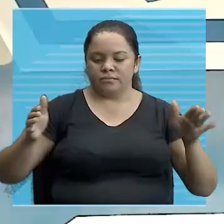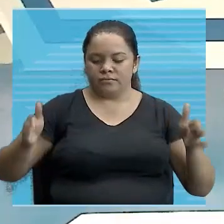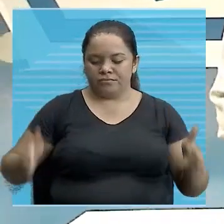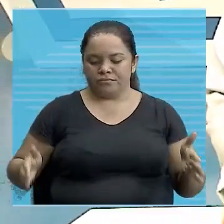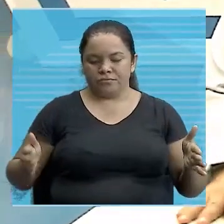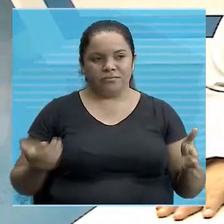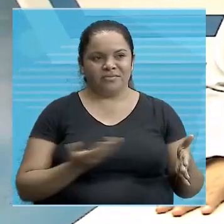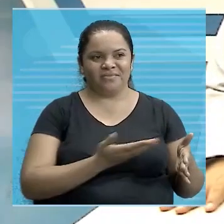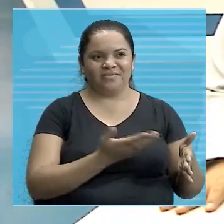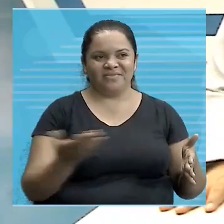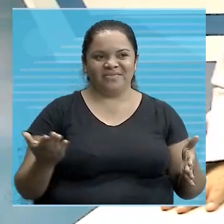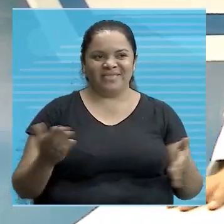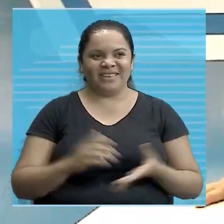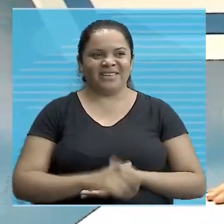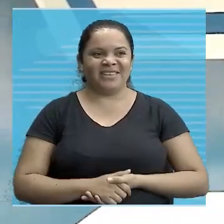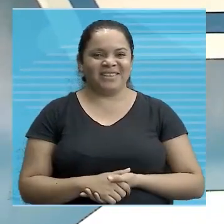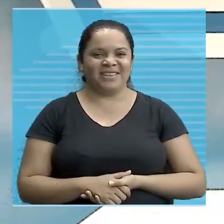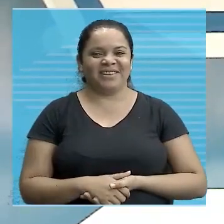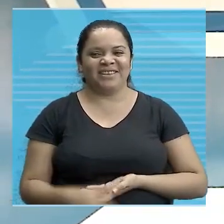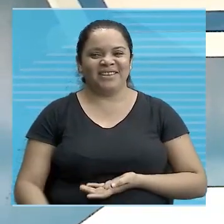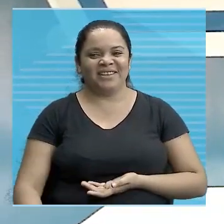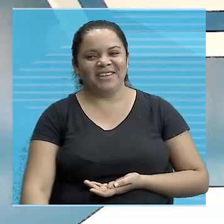o novo, chama de balcão, ó. Eita, zerado.